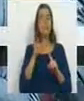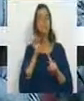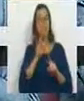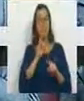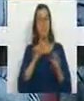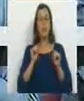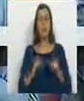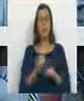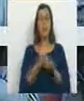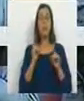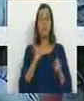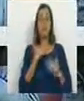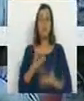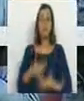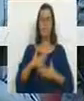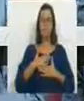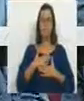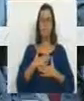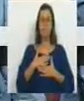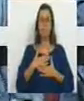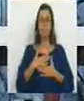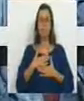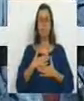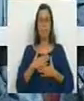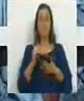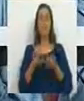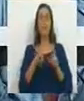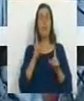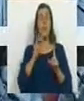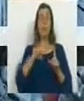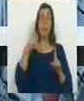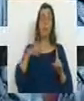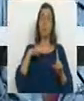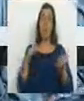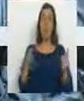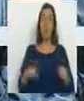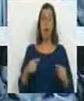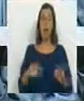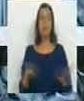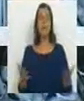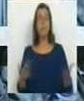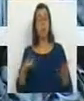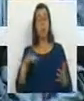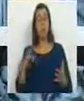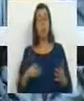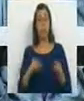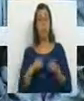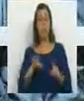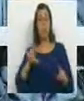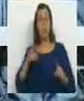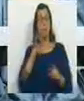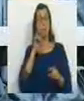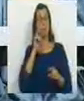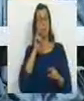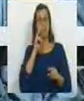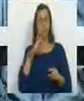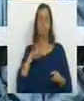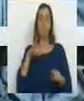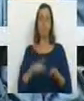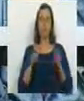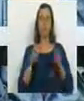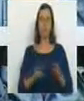importante, porque isso dá-nos aquilo que é um bem que Portugal tem, que é Portugal ser um país seguro,